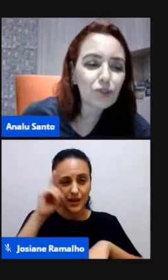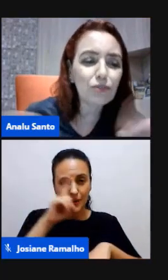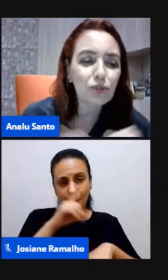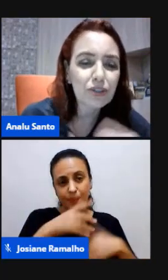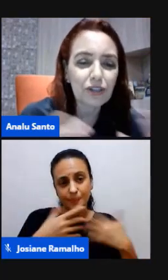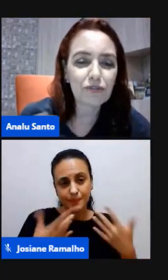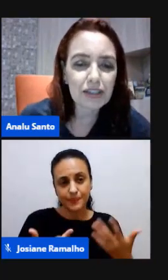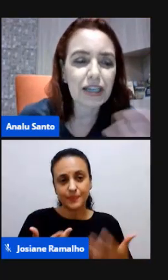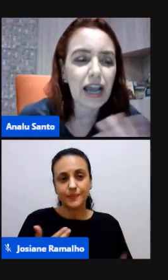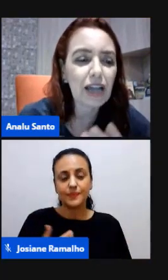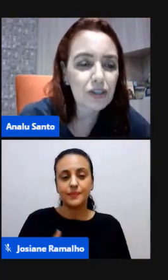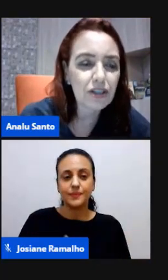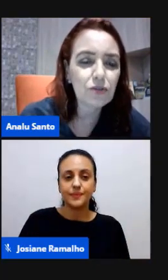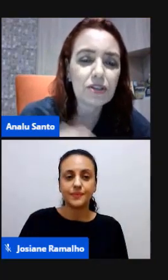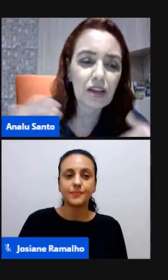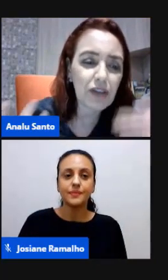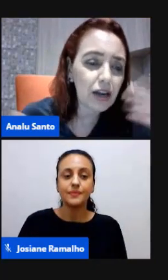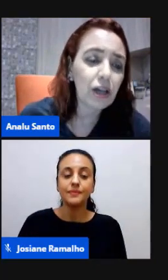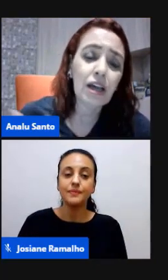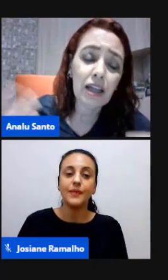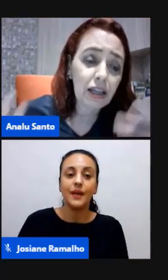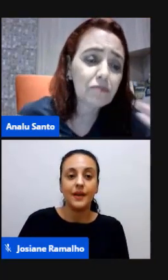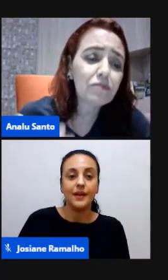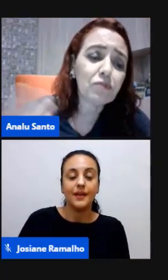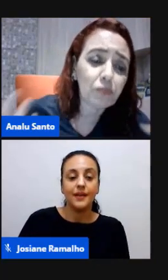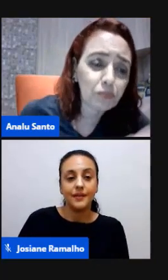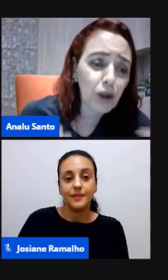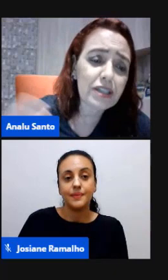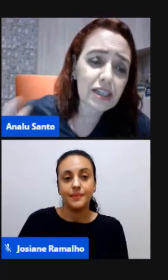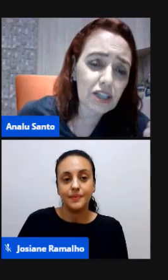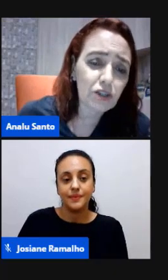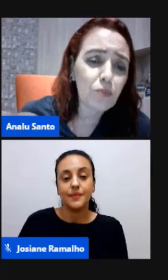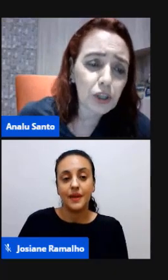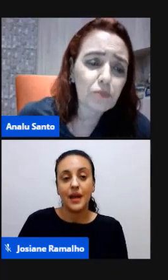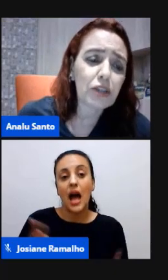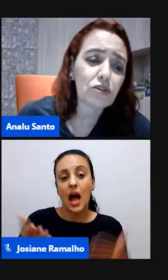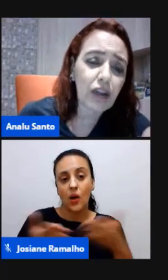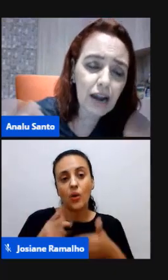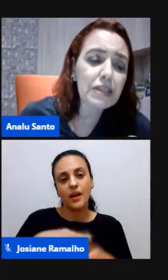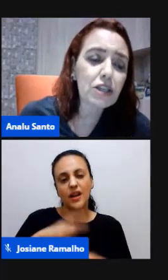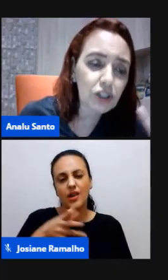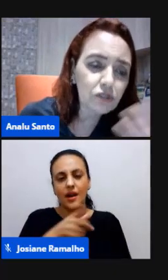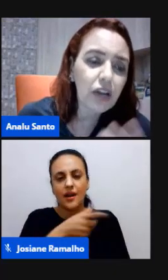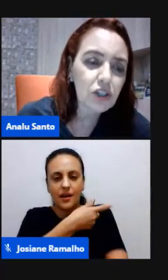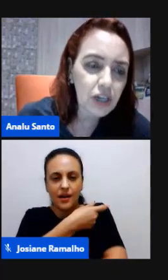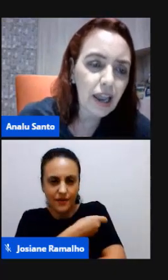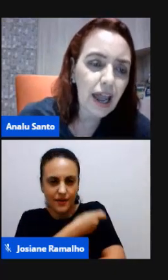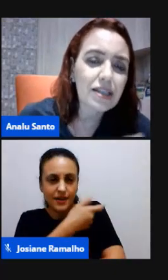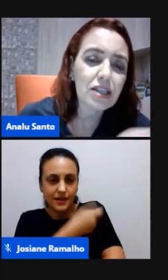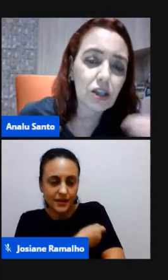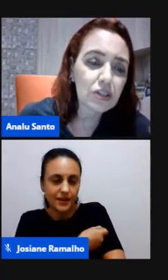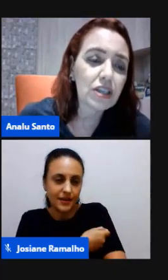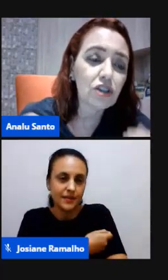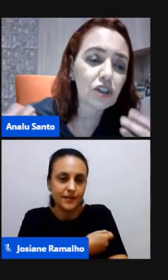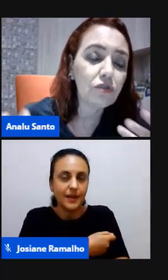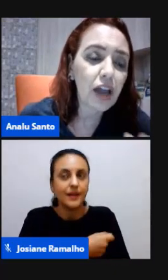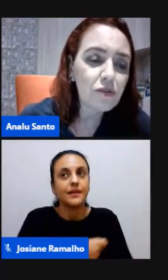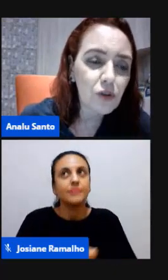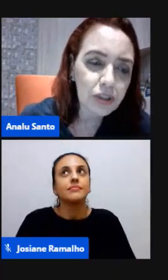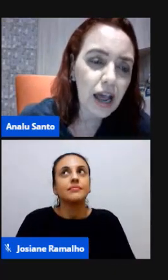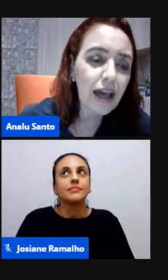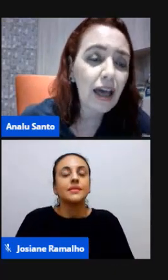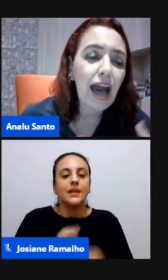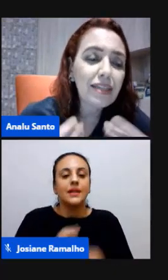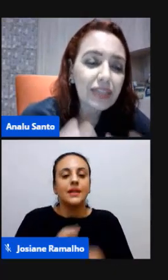Porque está todo mundo sendo vacinado, se Deus quiser, pode ser que seja um pouquinho mais devagar, mas a gente vai chegar lá e, se Deus quiser, a gente